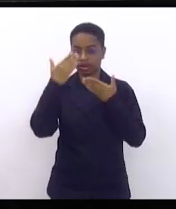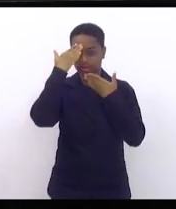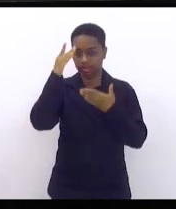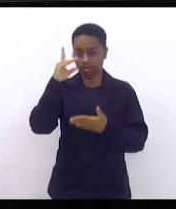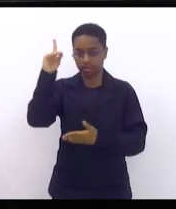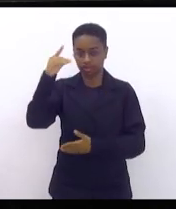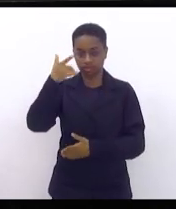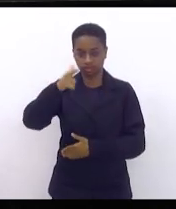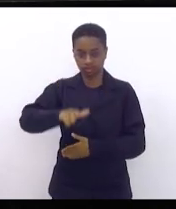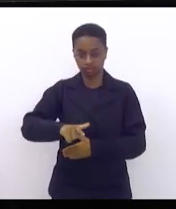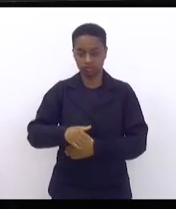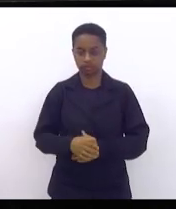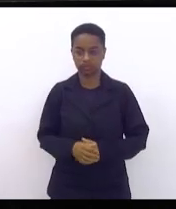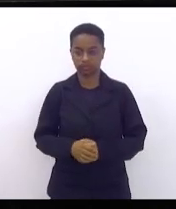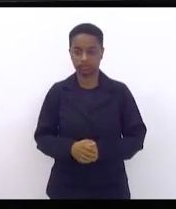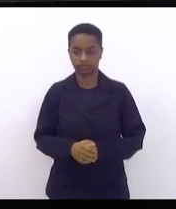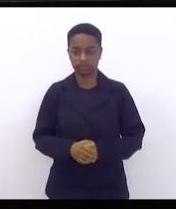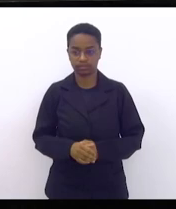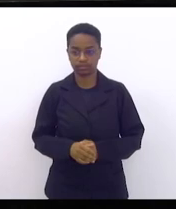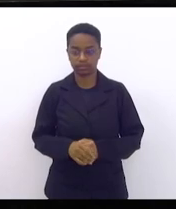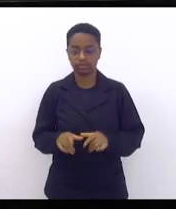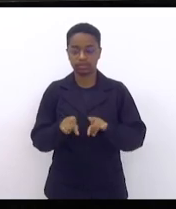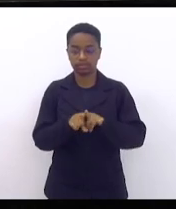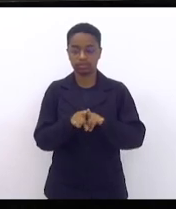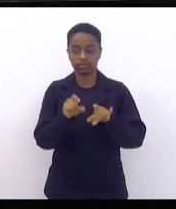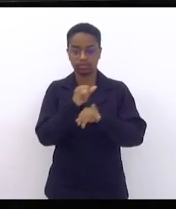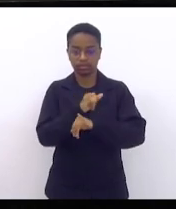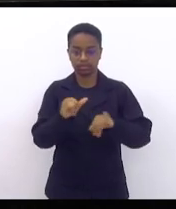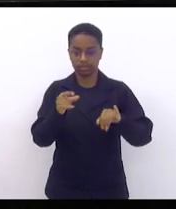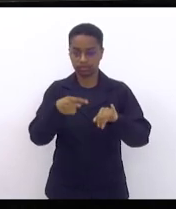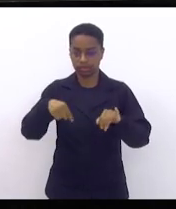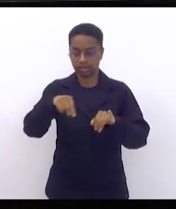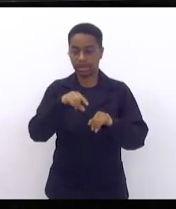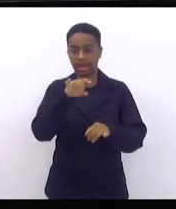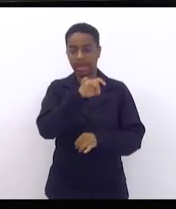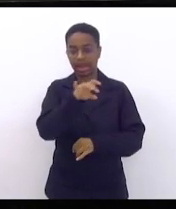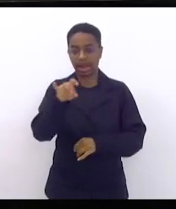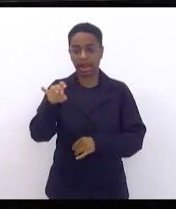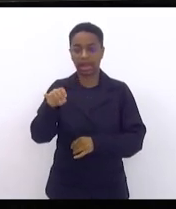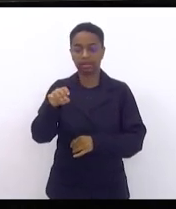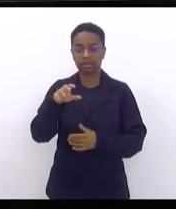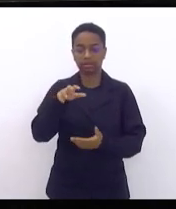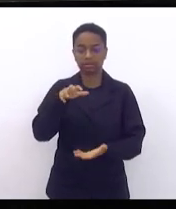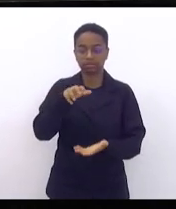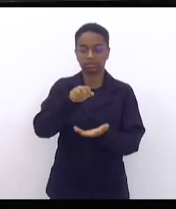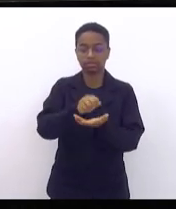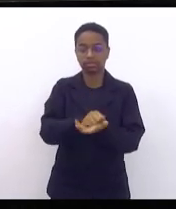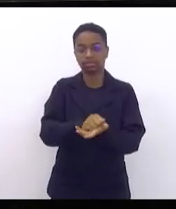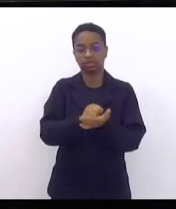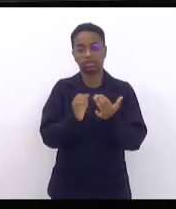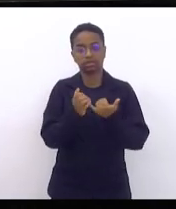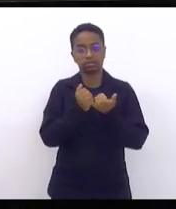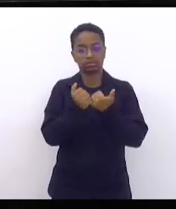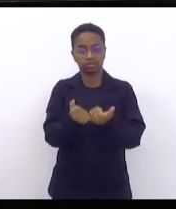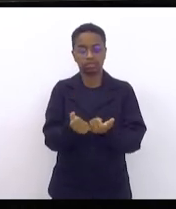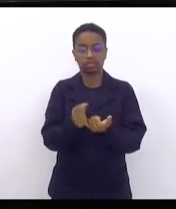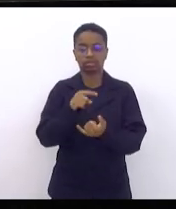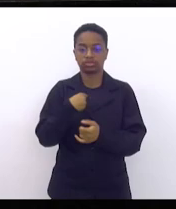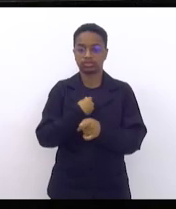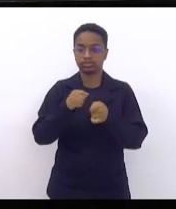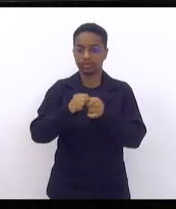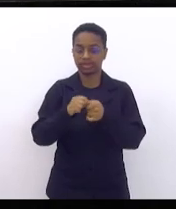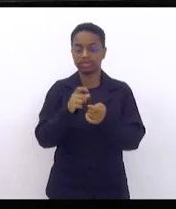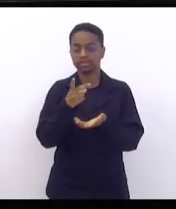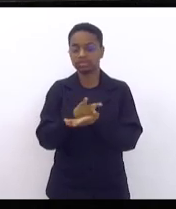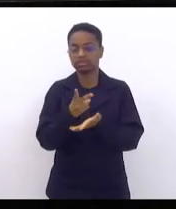a Deus mais uma vez e dizendo a vocês que cada tombamento que a gente faz faz com respeito a